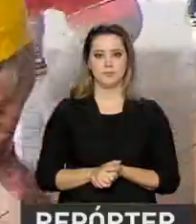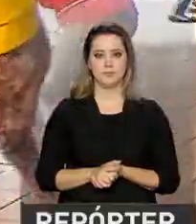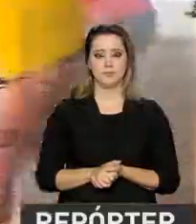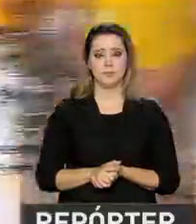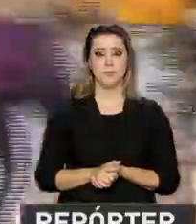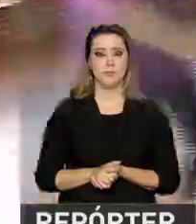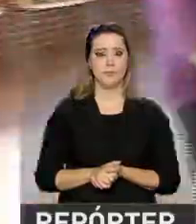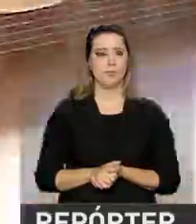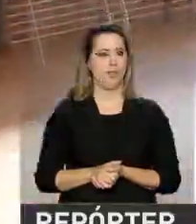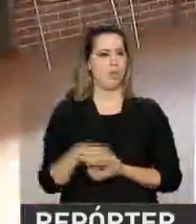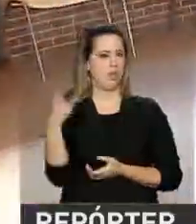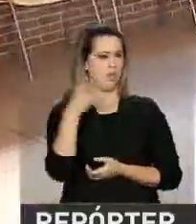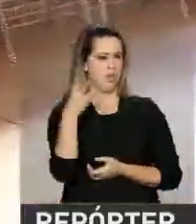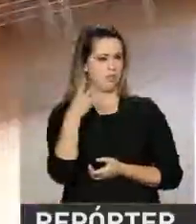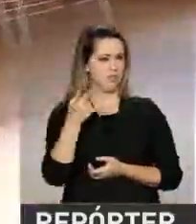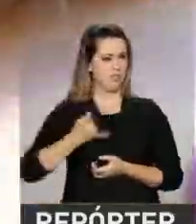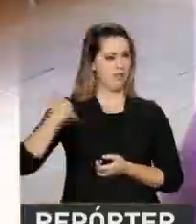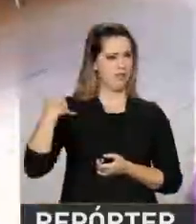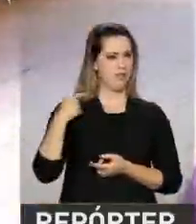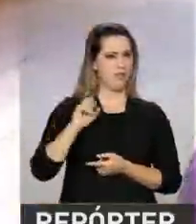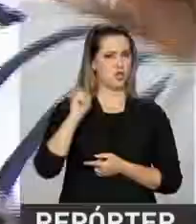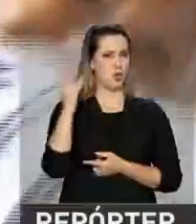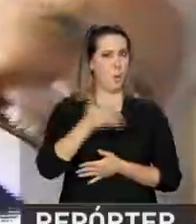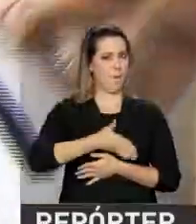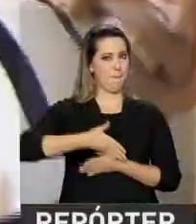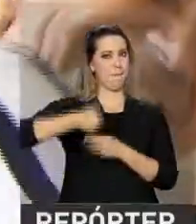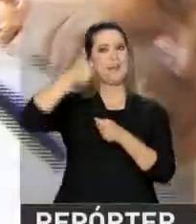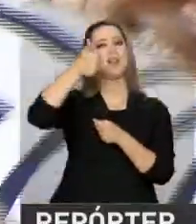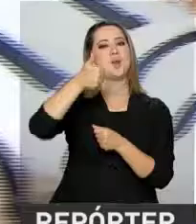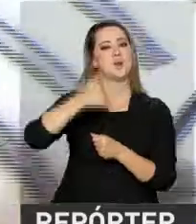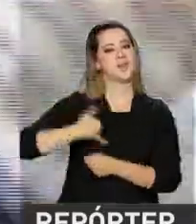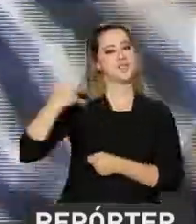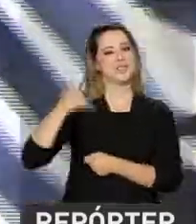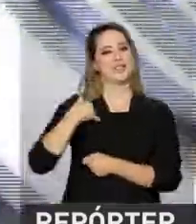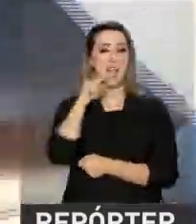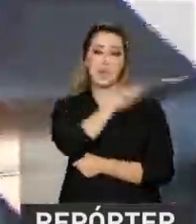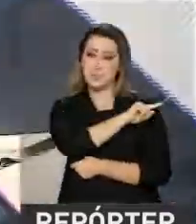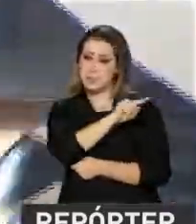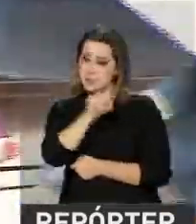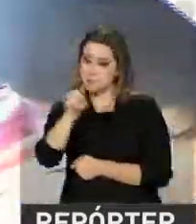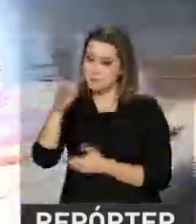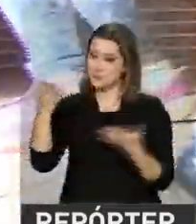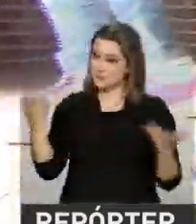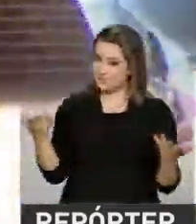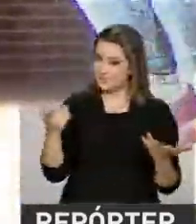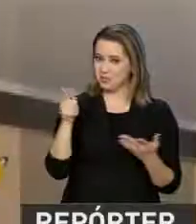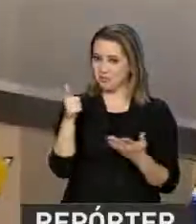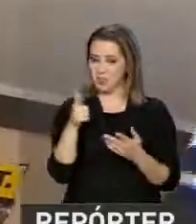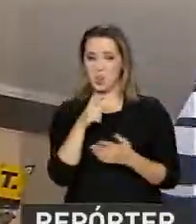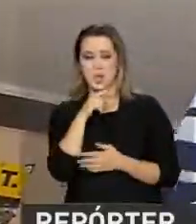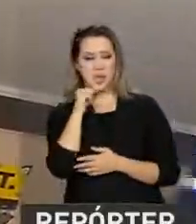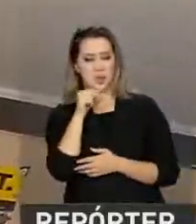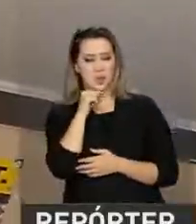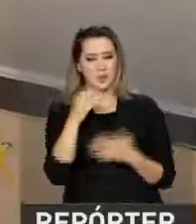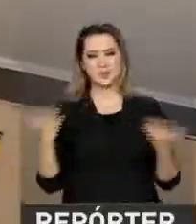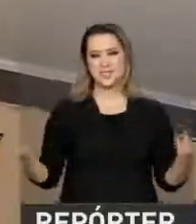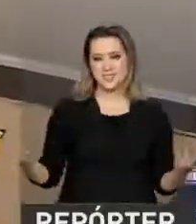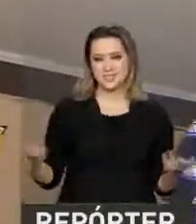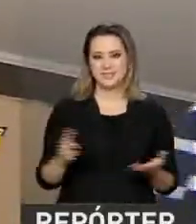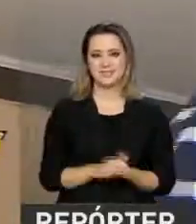unidade ou melhor idade pra isso pessoal nenhuma dúvida